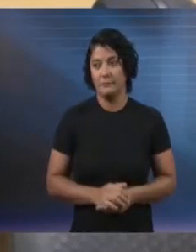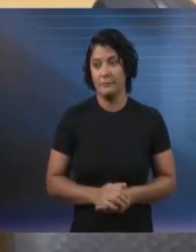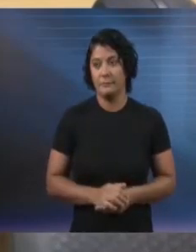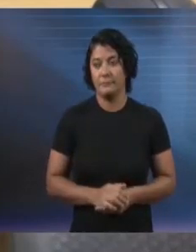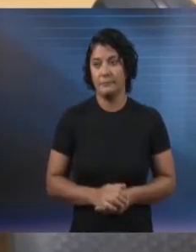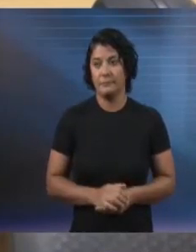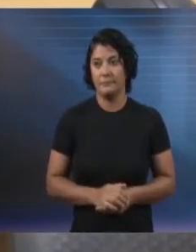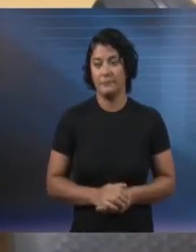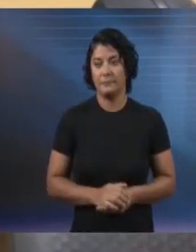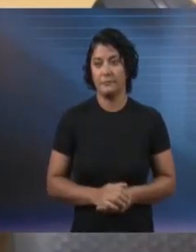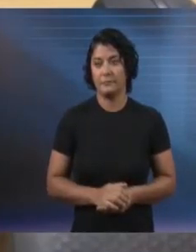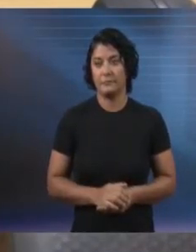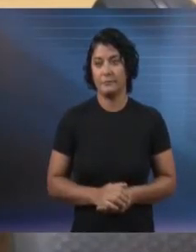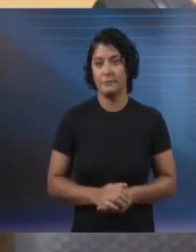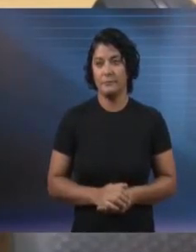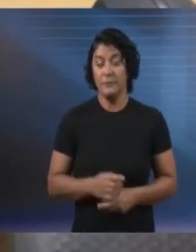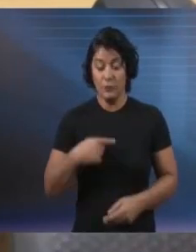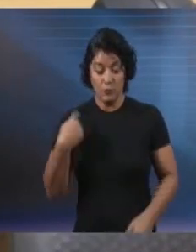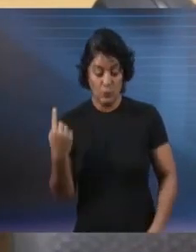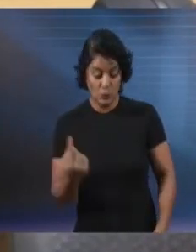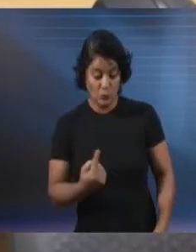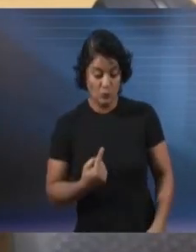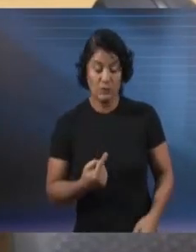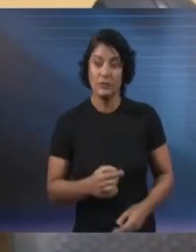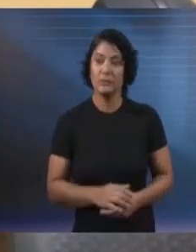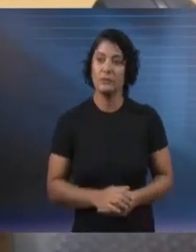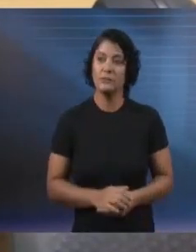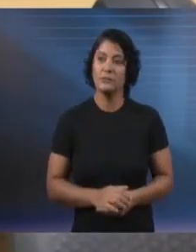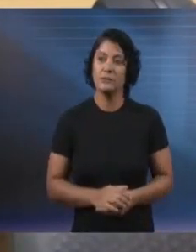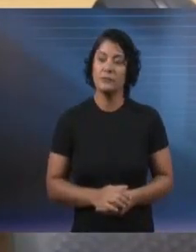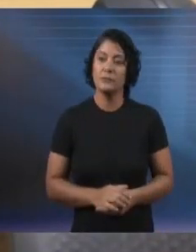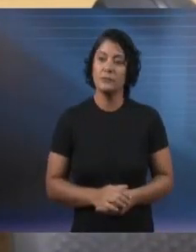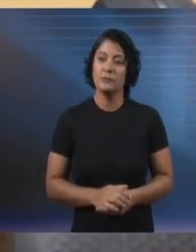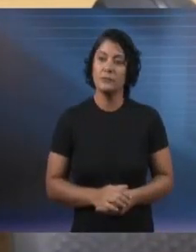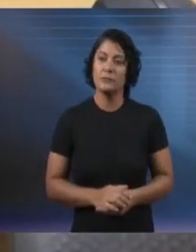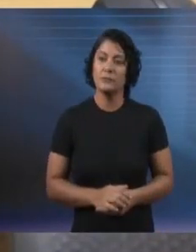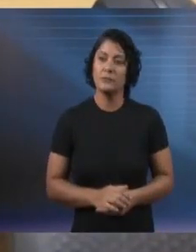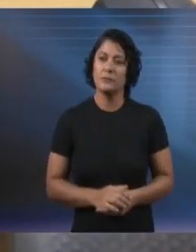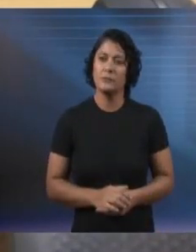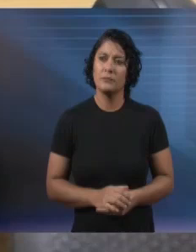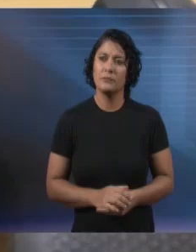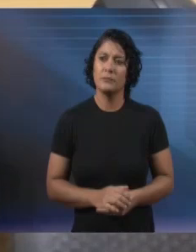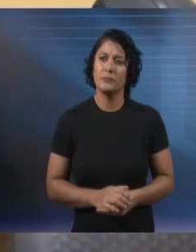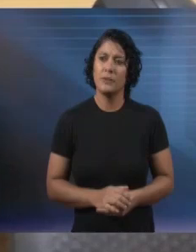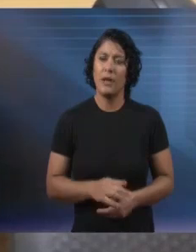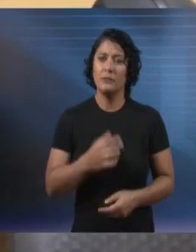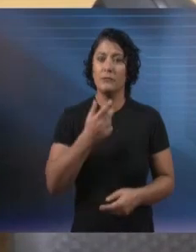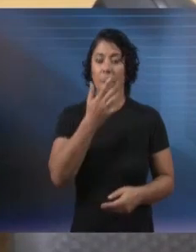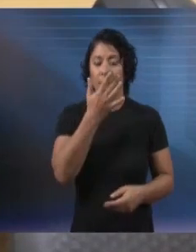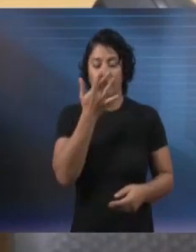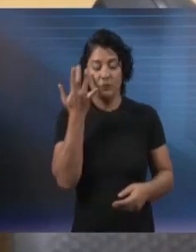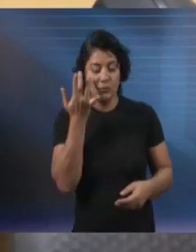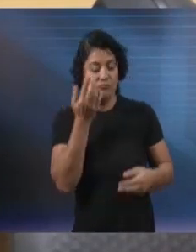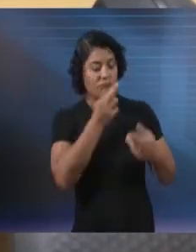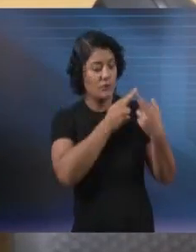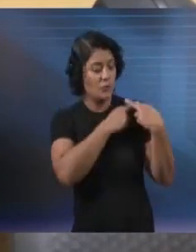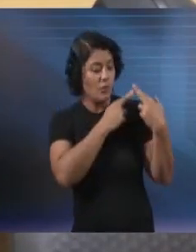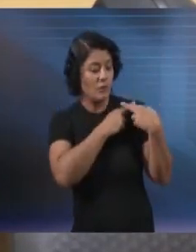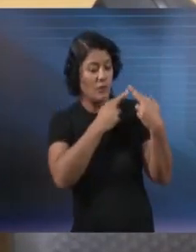concluída. Nós teremos, de acordo com os profetas e os serviços de